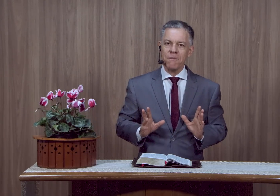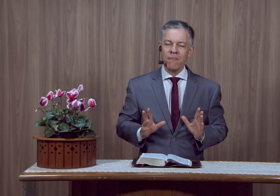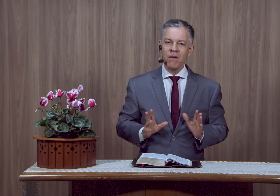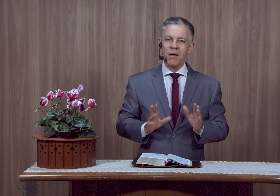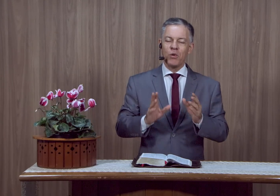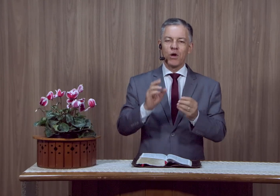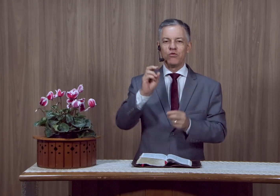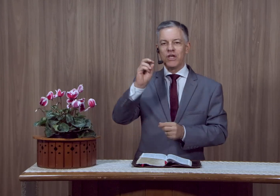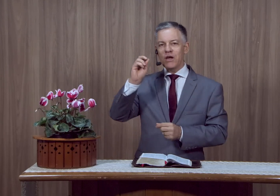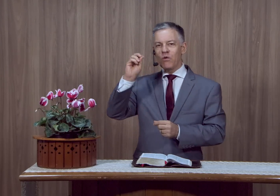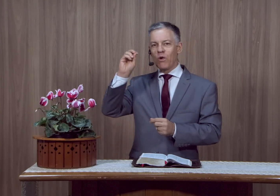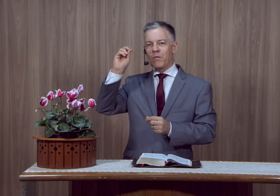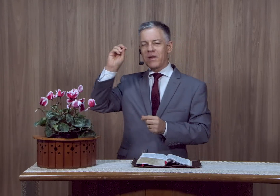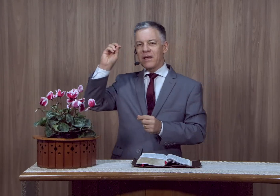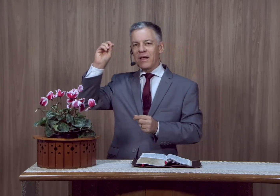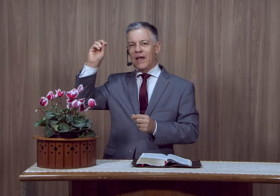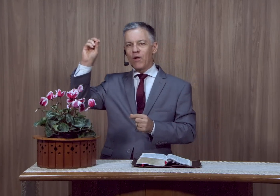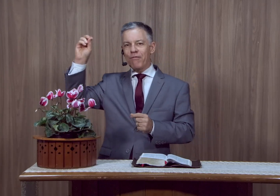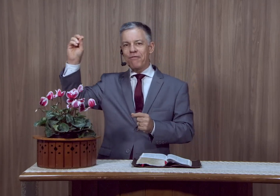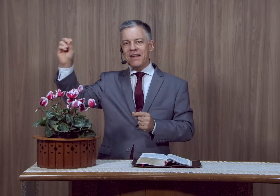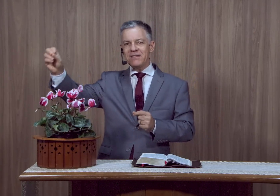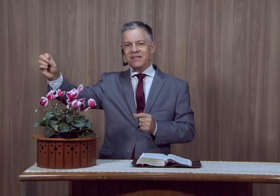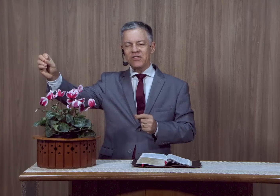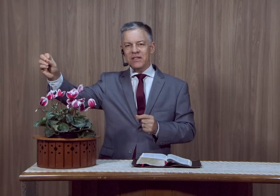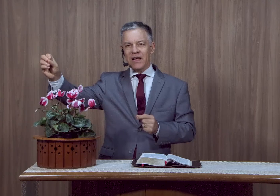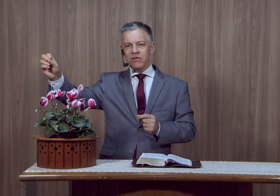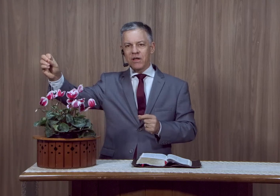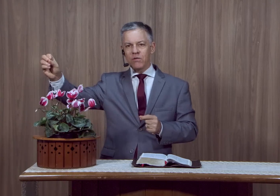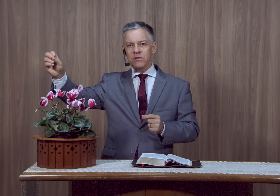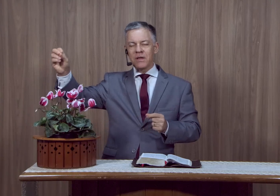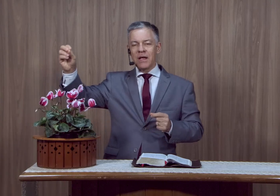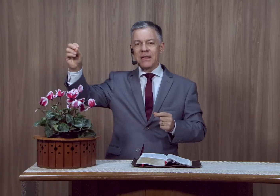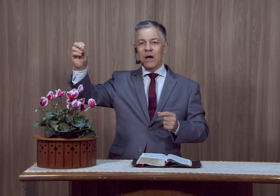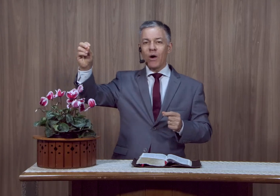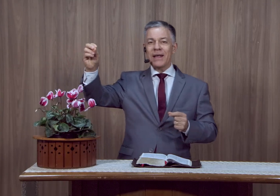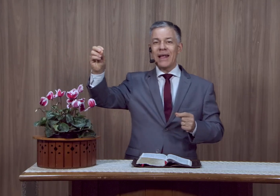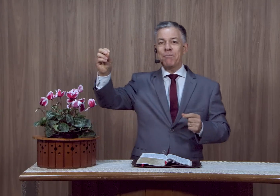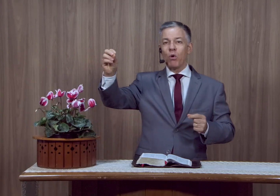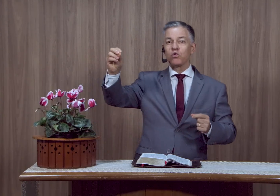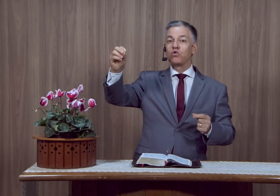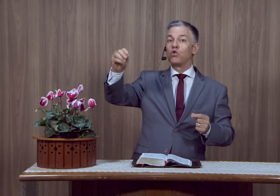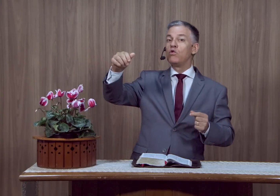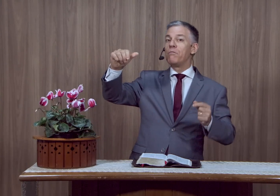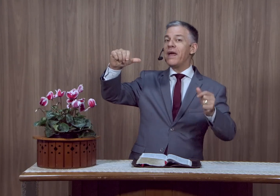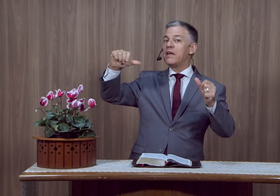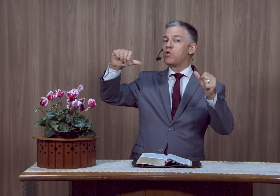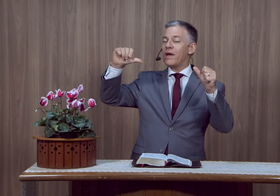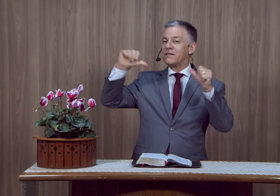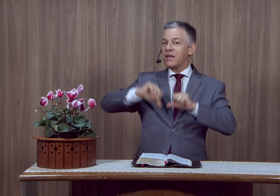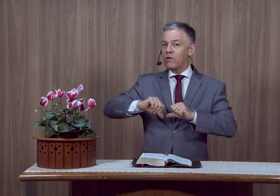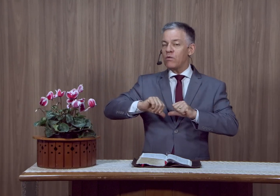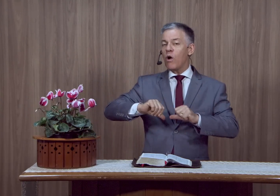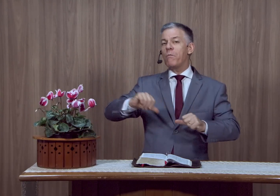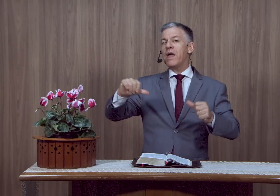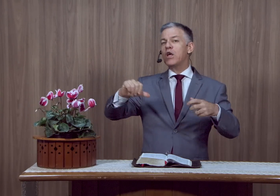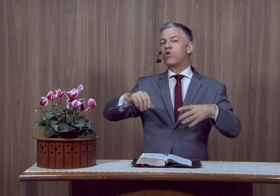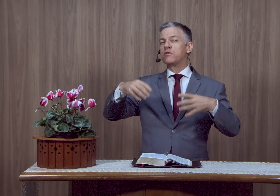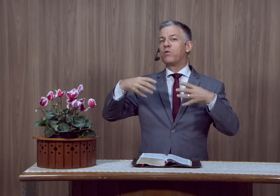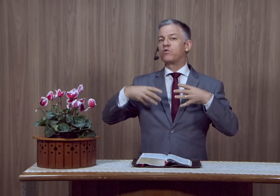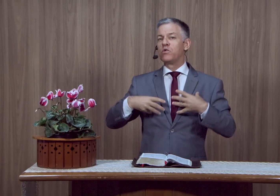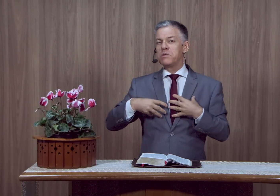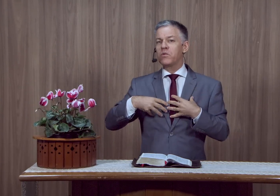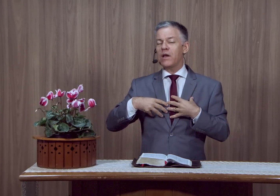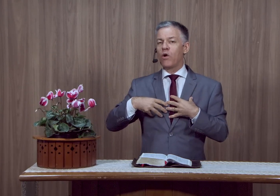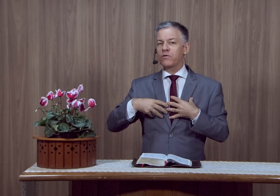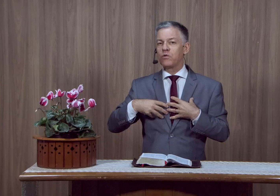Deve. Porque o dia que o homem, ele ofende a santidade de Deus, na hora que ele possui um bem que não é seu, qual o bem que